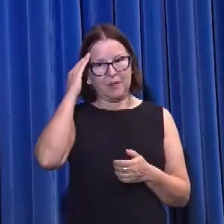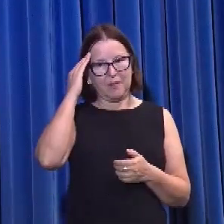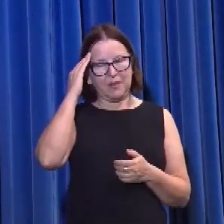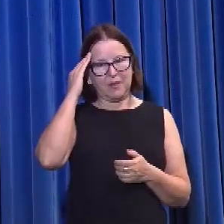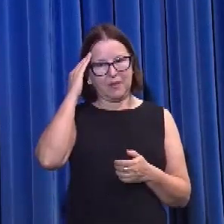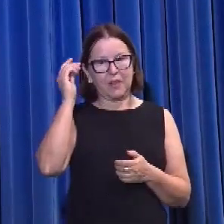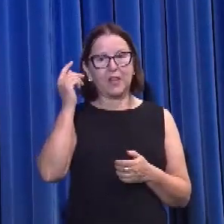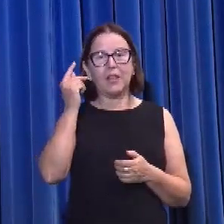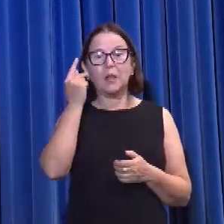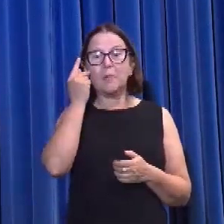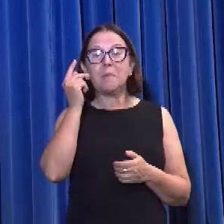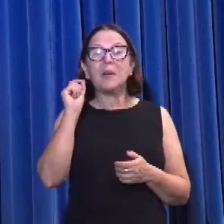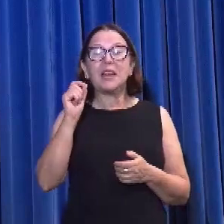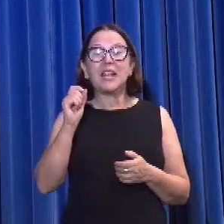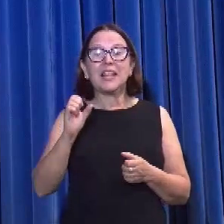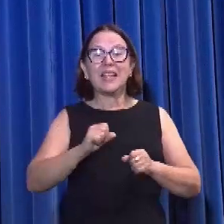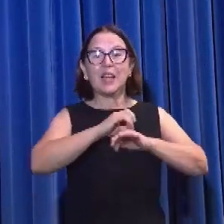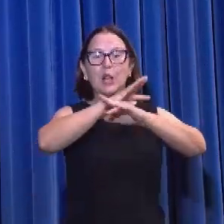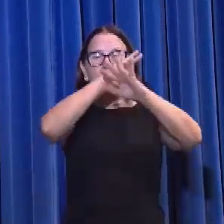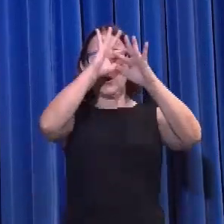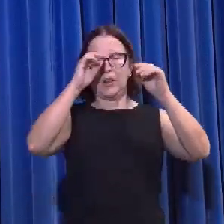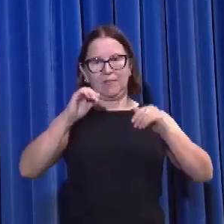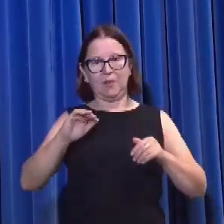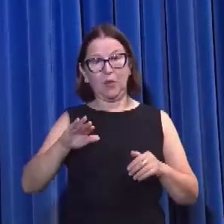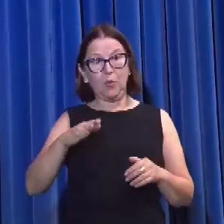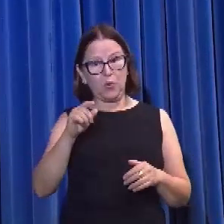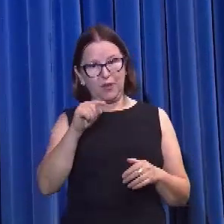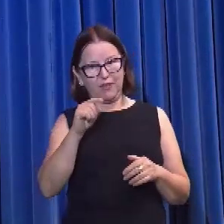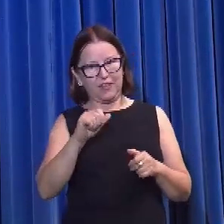glória. Quando você fizer uma coisa, qualquer coisa,